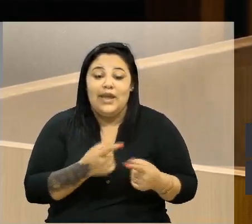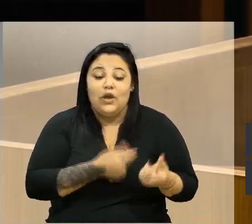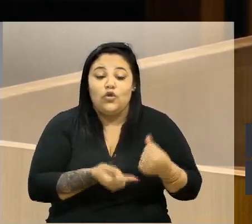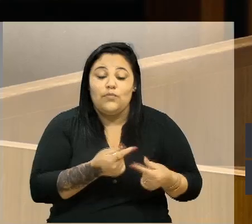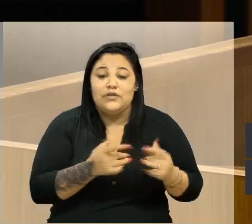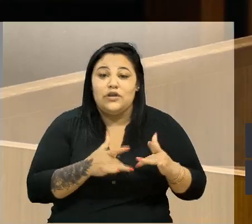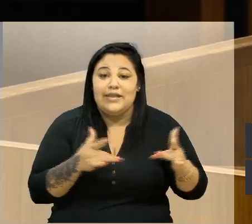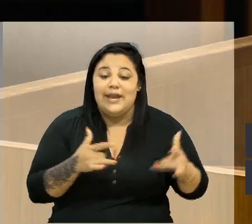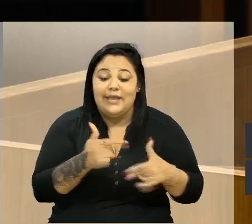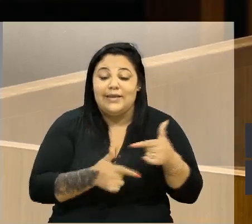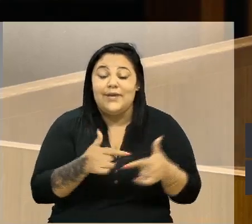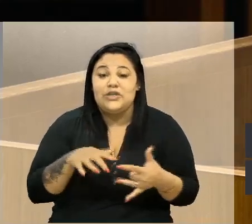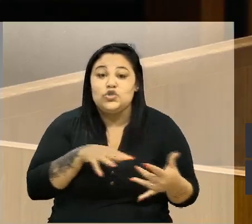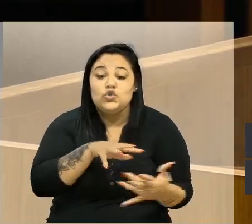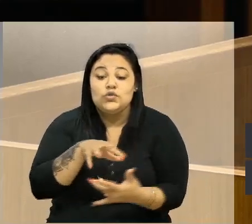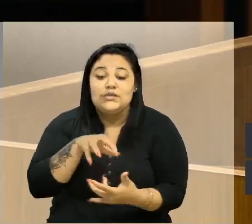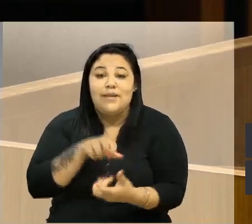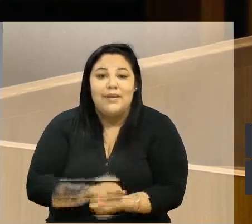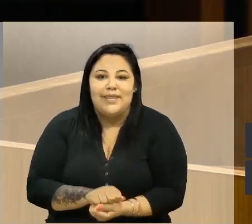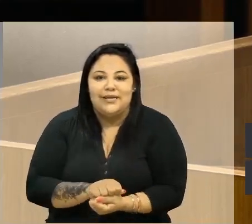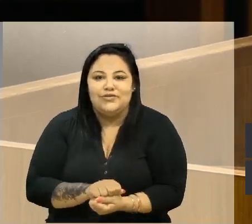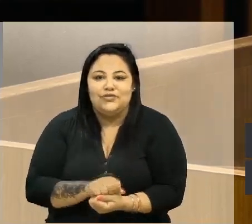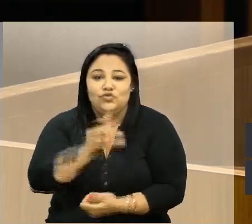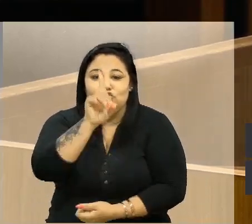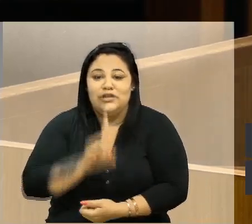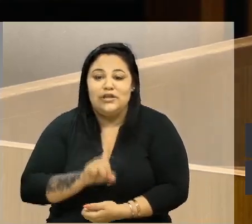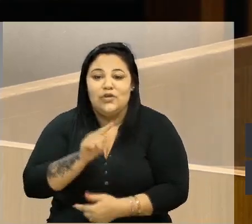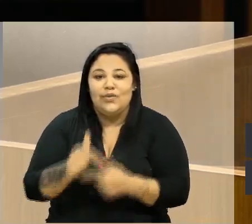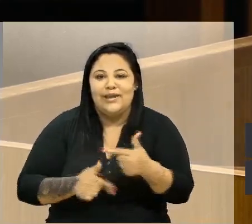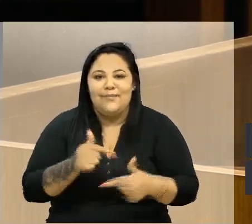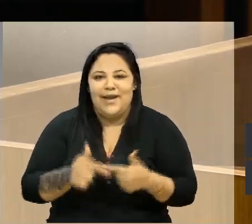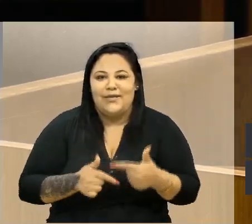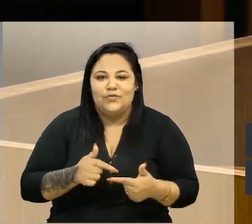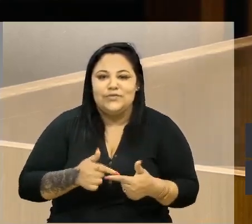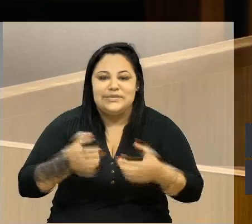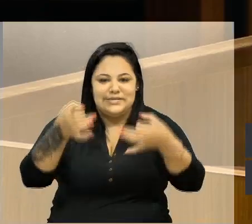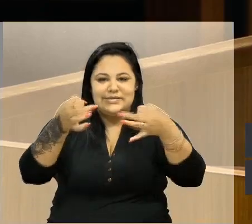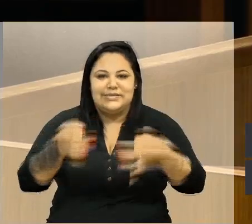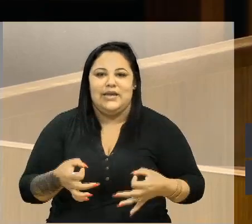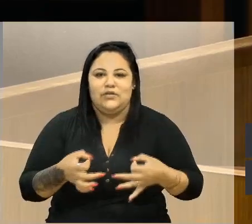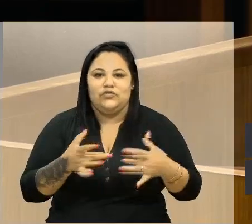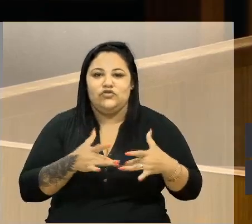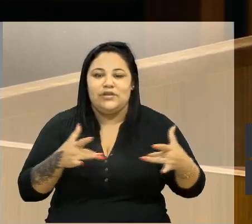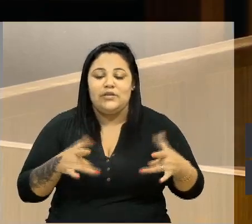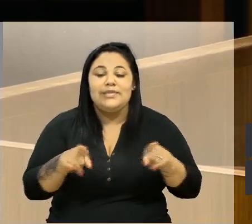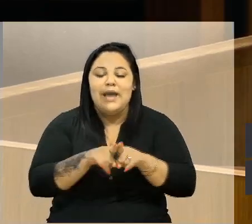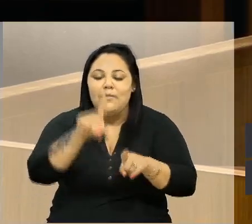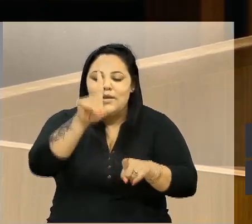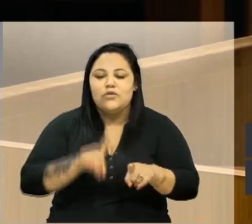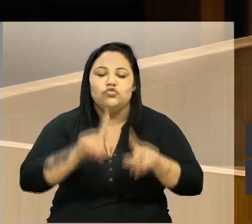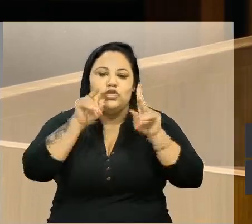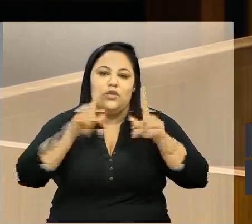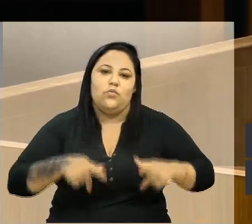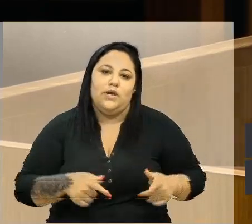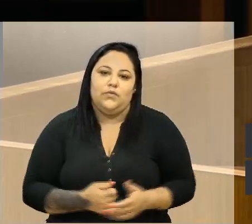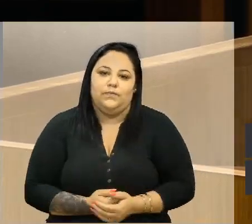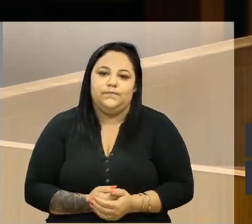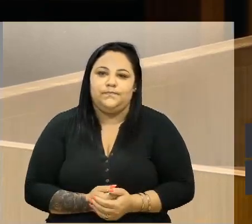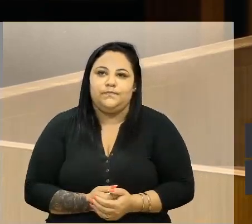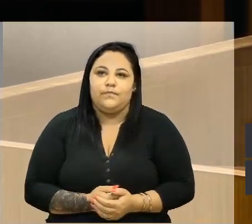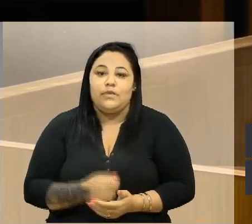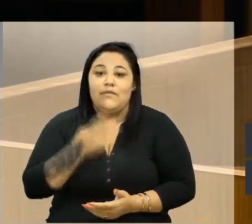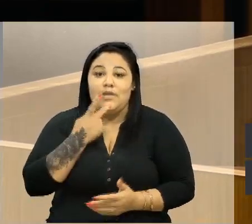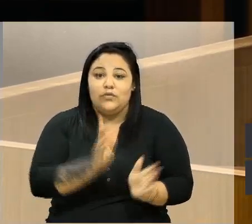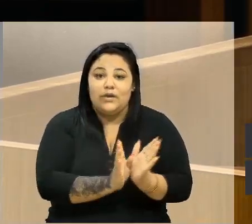O direito a um trabalho digno e solidário também é um direito humano. A questão do